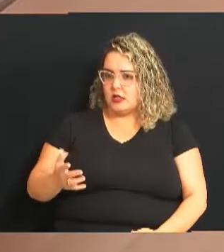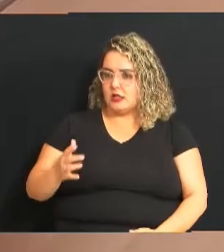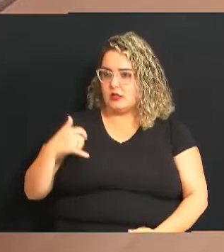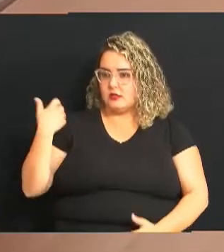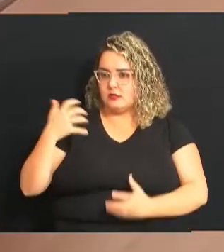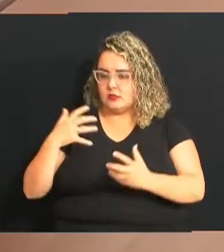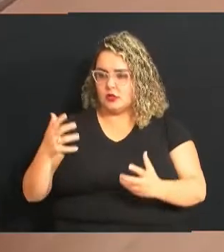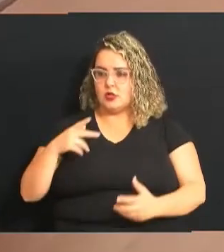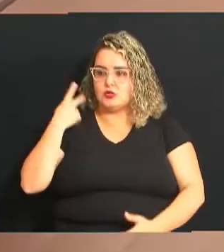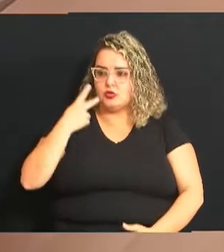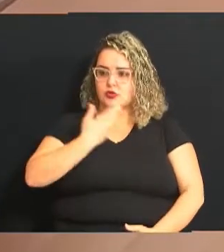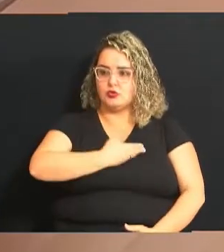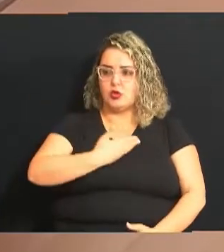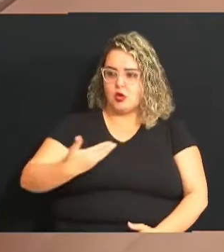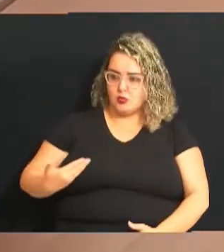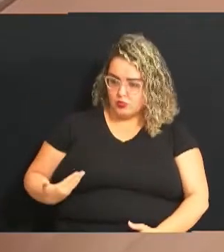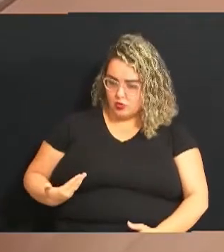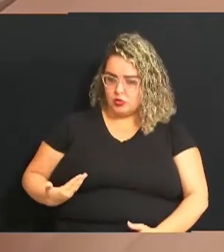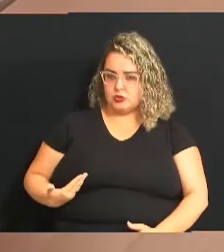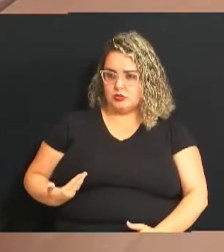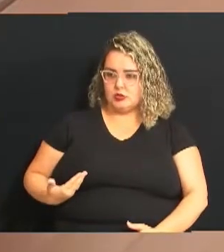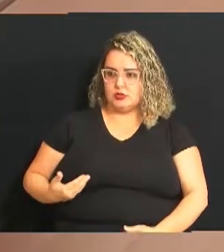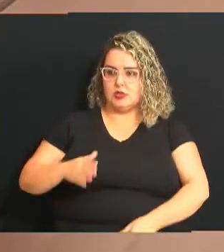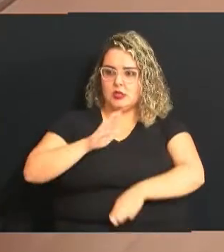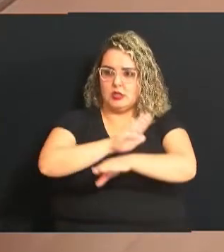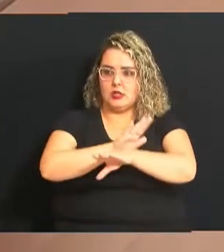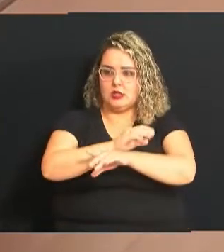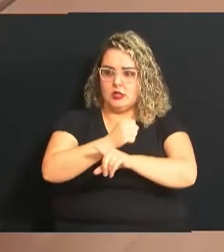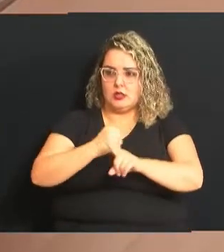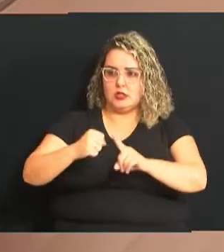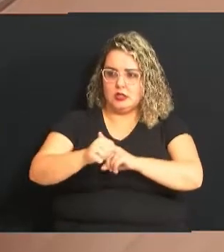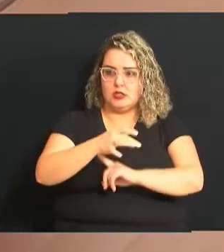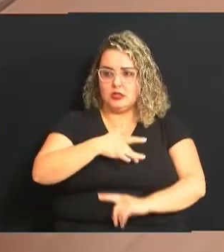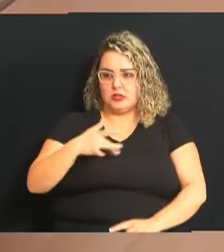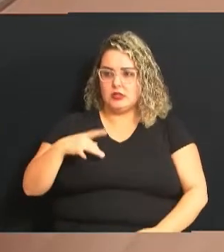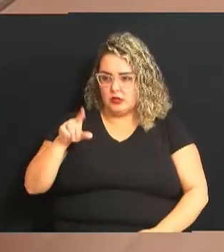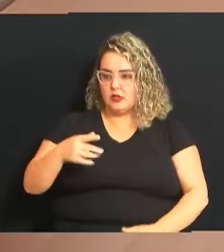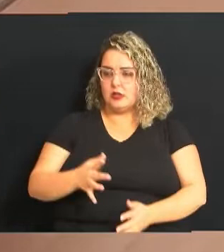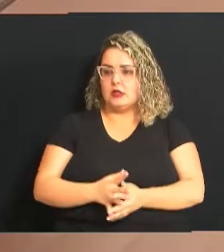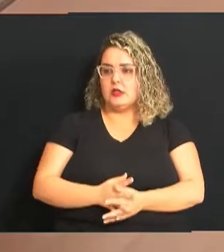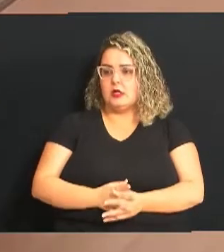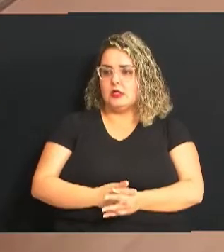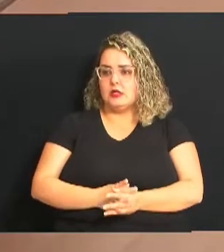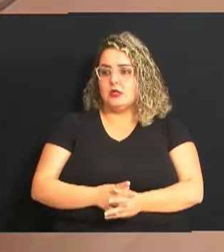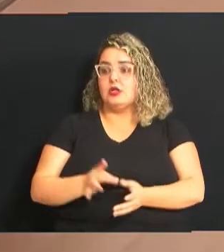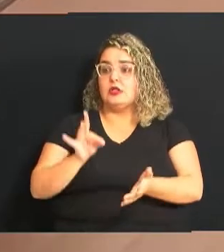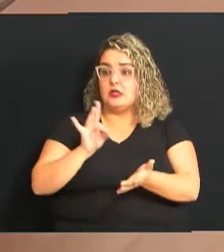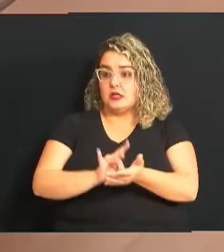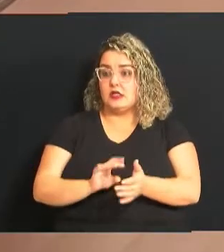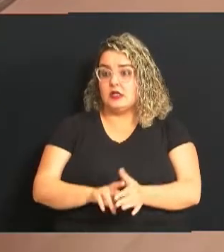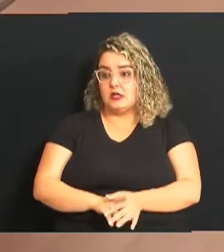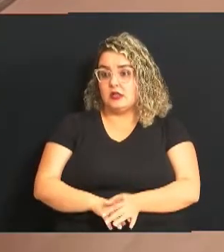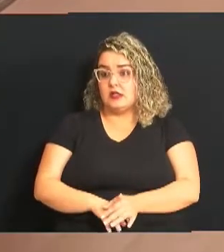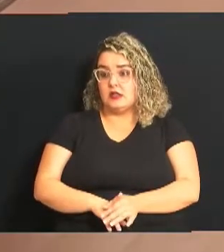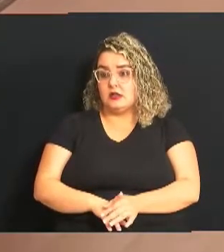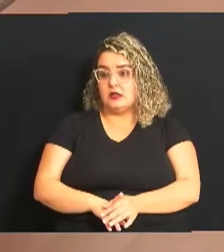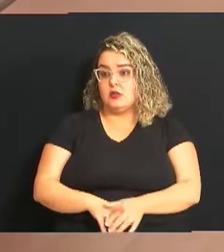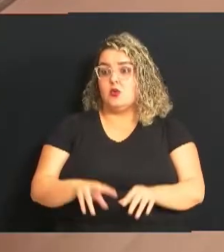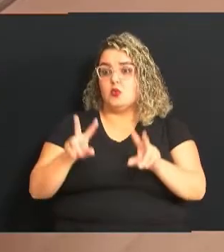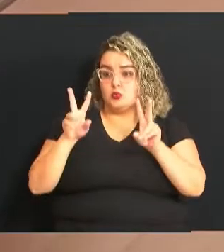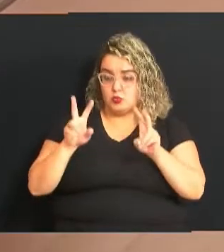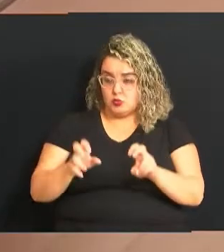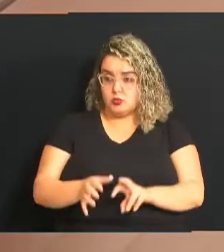termos de políticas públicas na assistência social e na saúde, é isso? Olha, na verdade, o